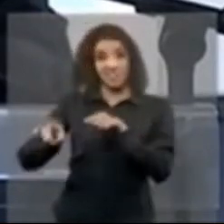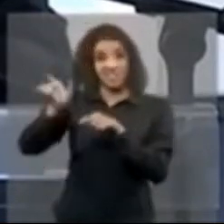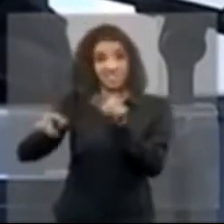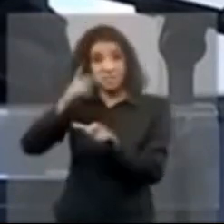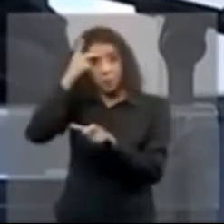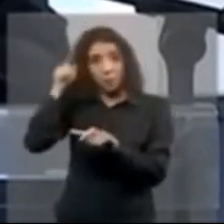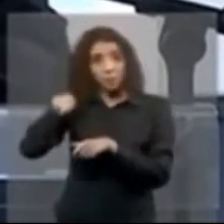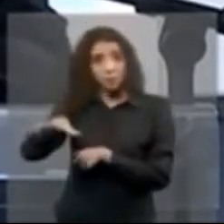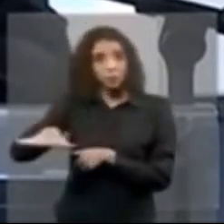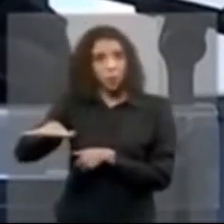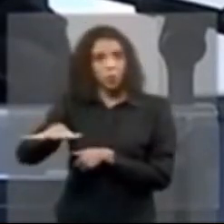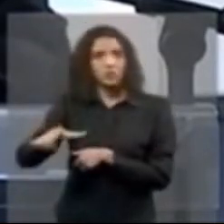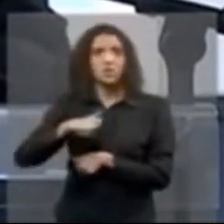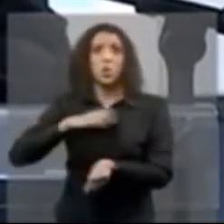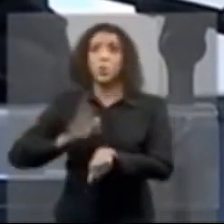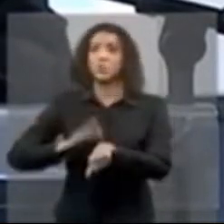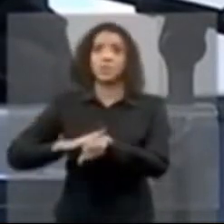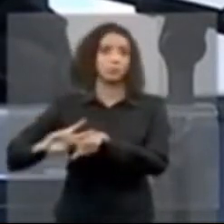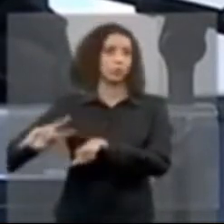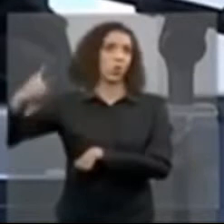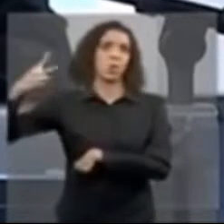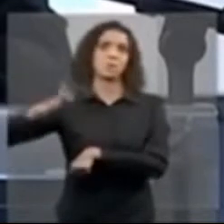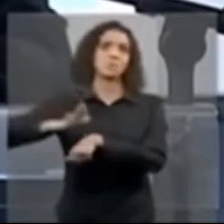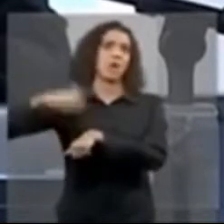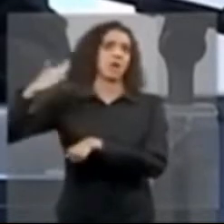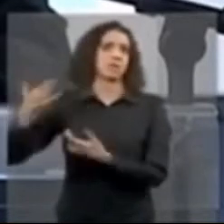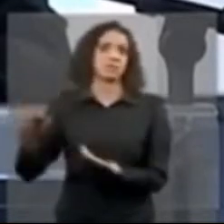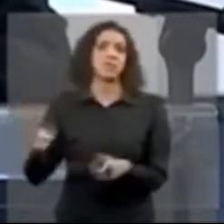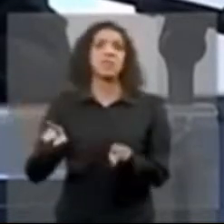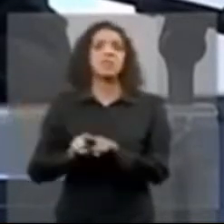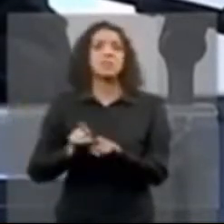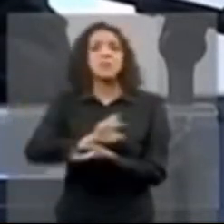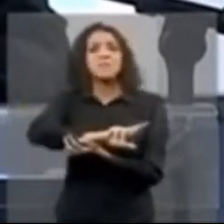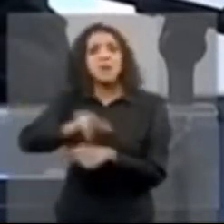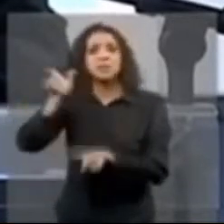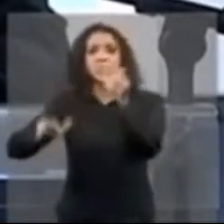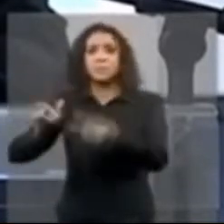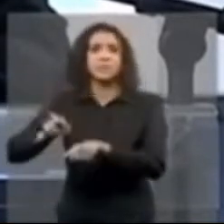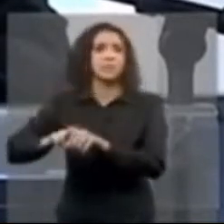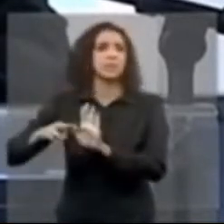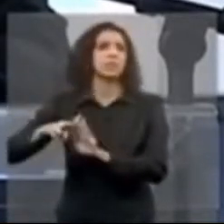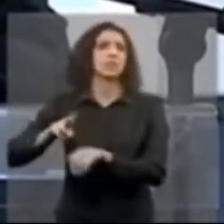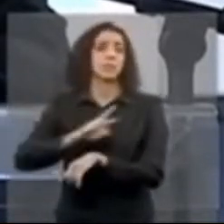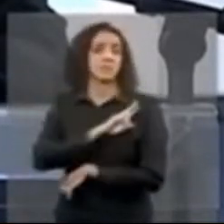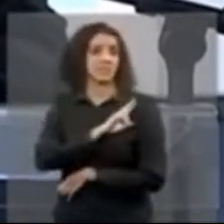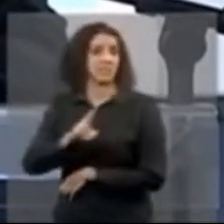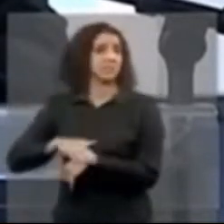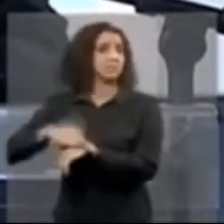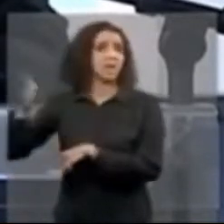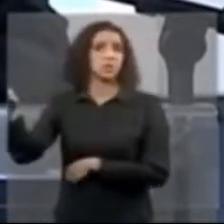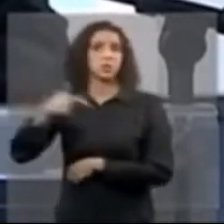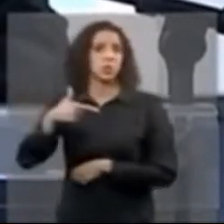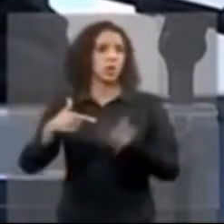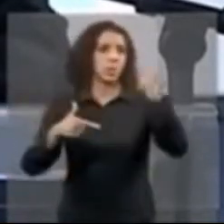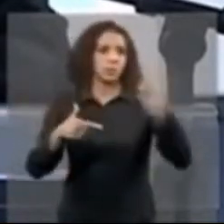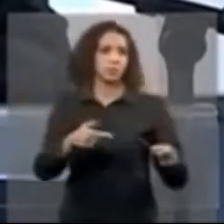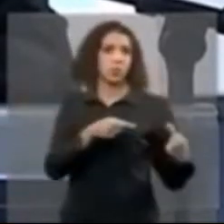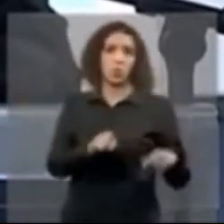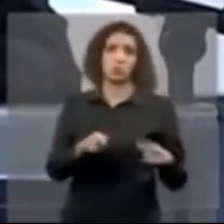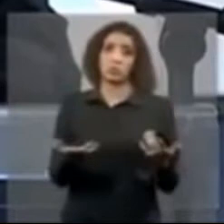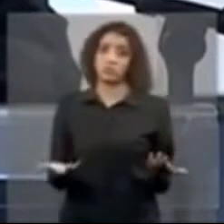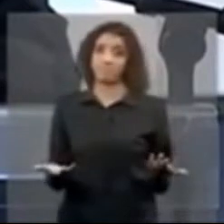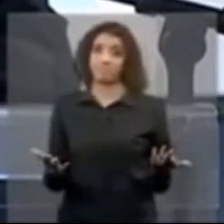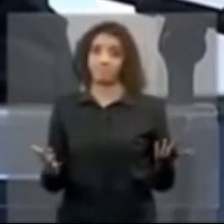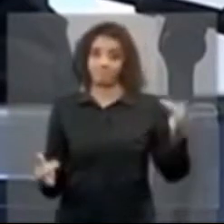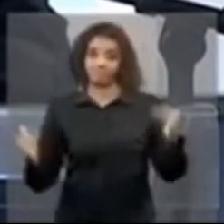do que o dobro do tempo e bem mais do que o dobro de representantes do que os que defendem a posição contrária. Isso não